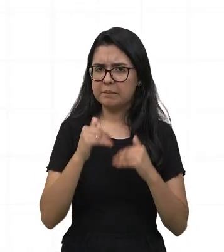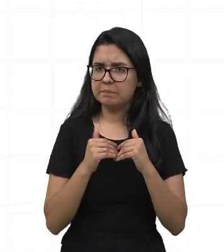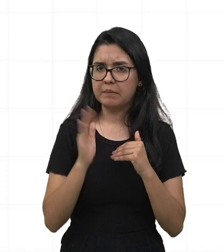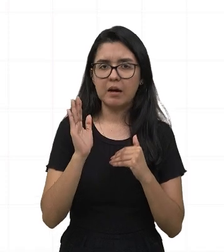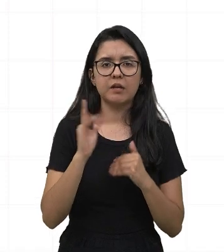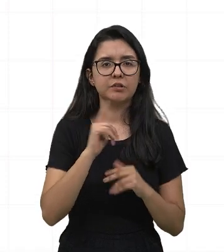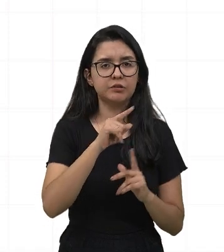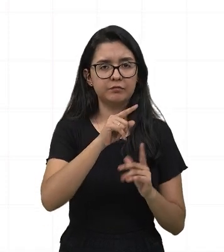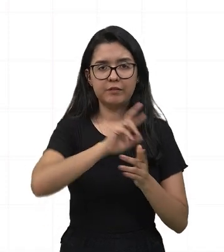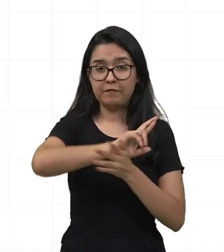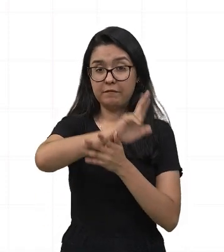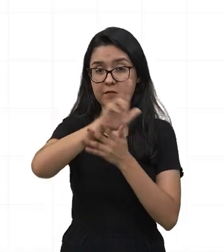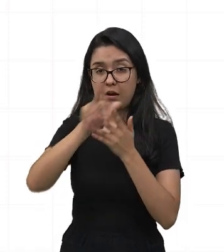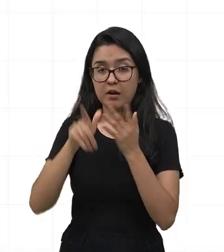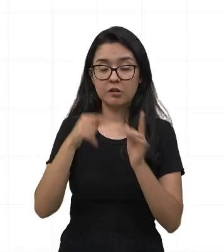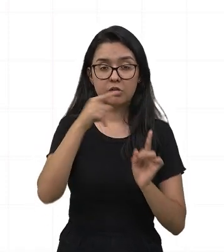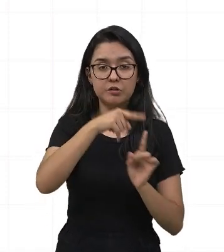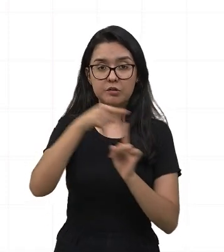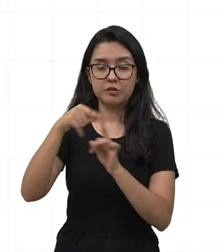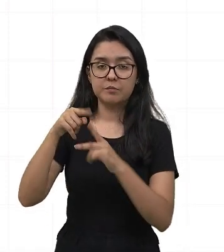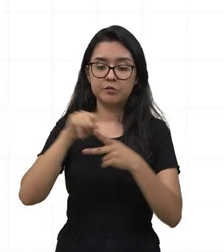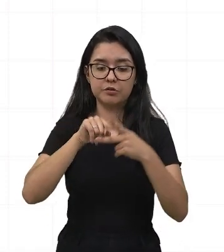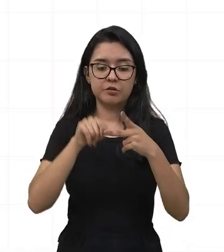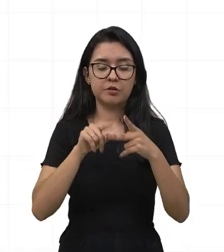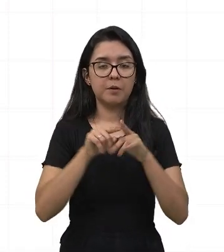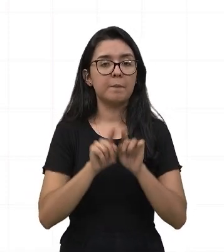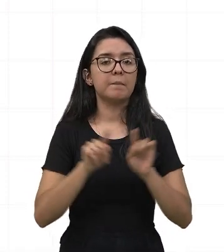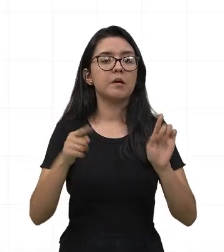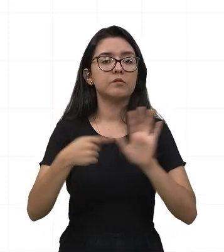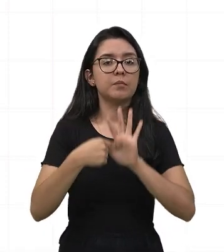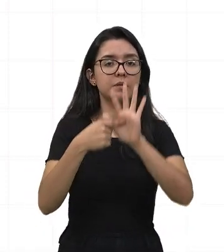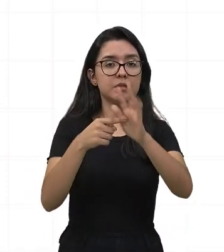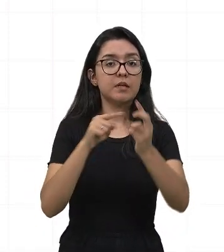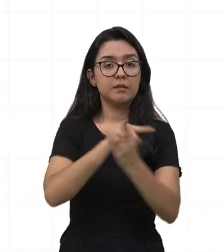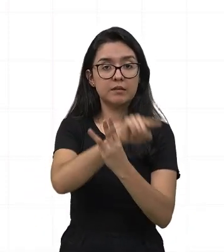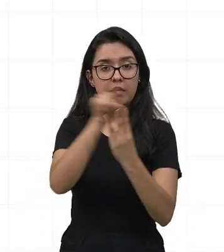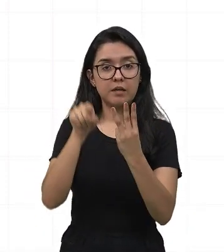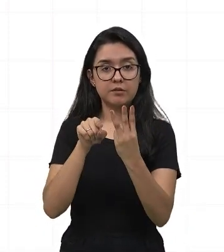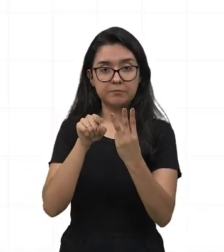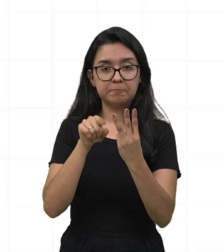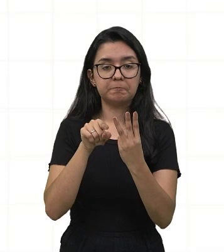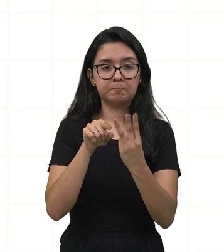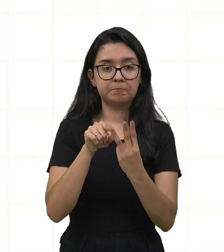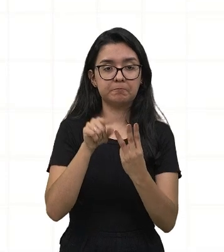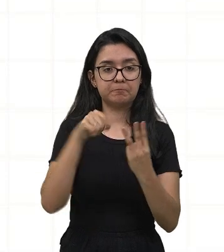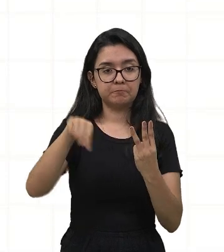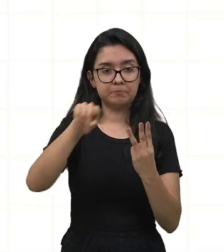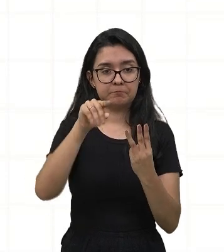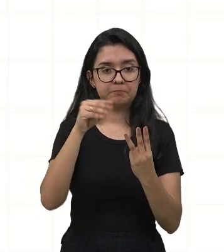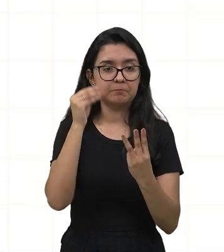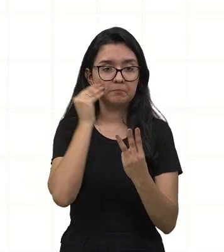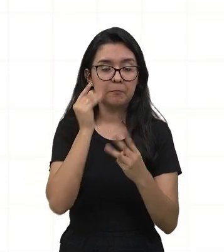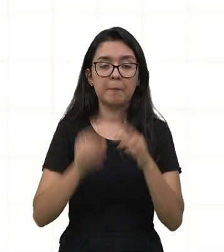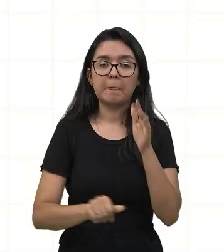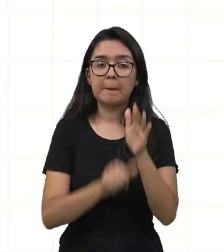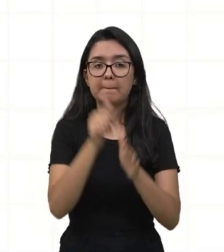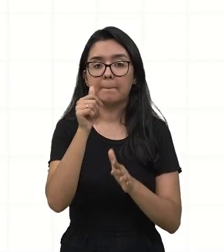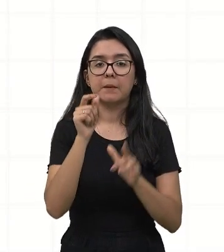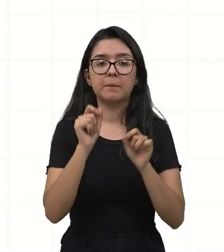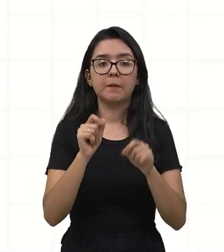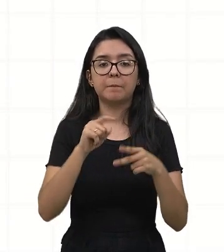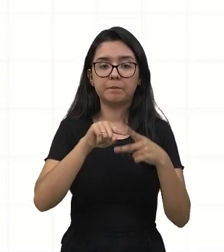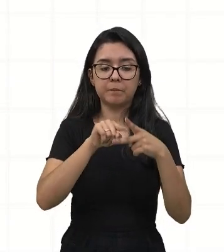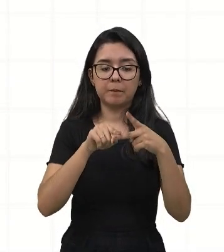vai antecipar para você aqui pelo menos 3 tipos de ângulo, tá legal? Vejam só, o primeiro é o ângulo que nós chamamos de